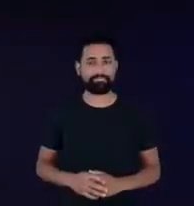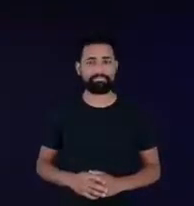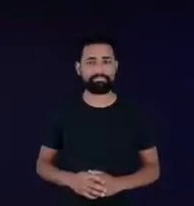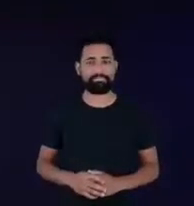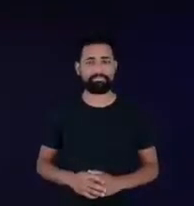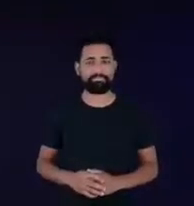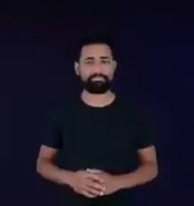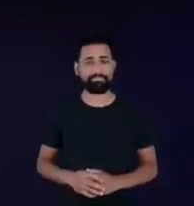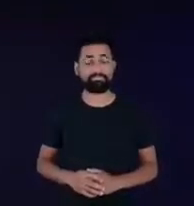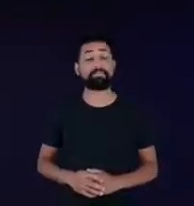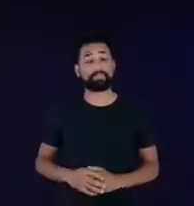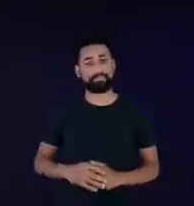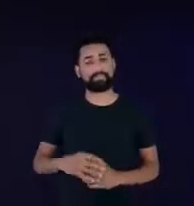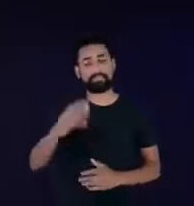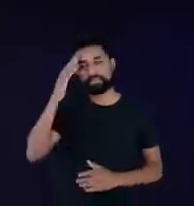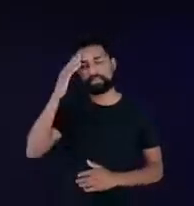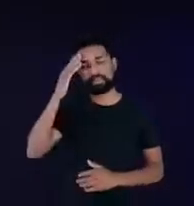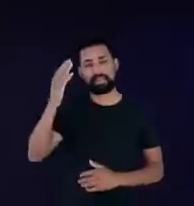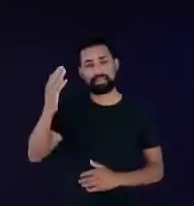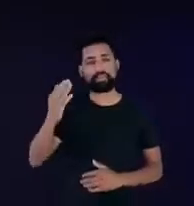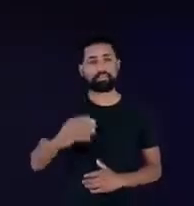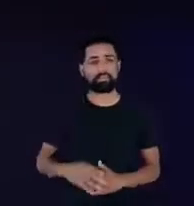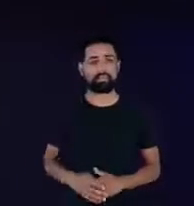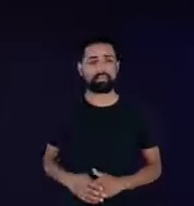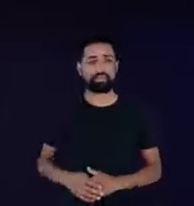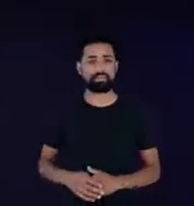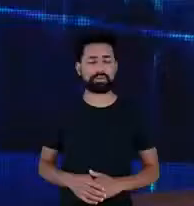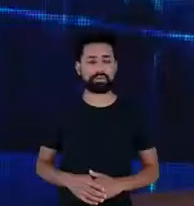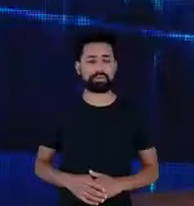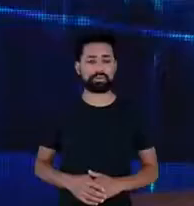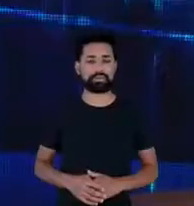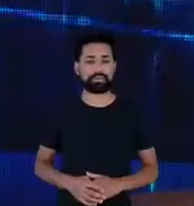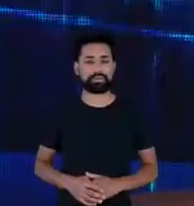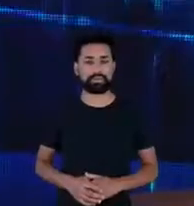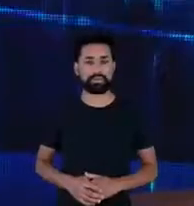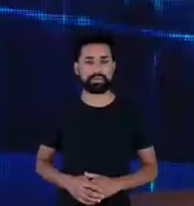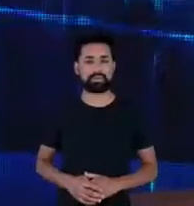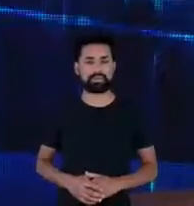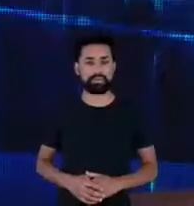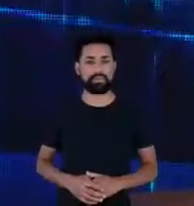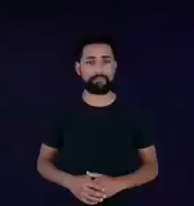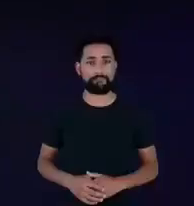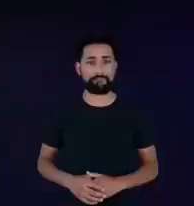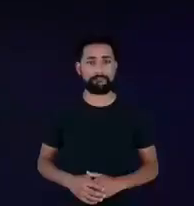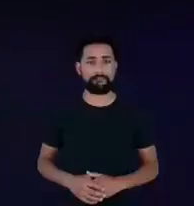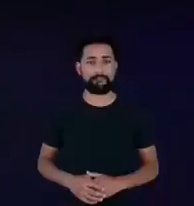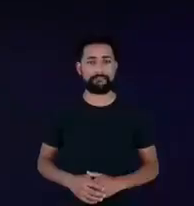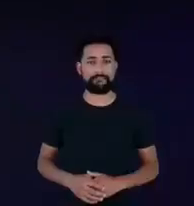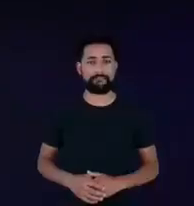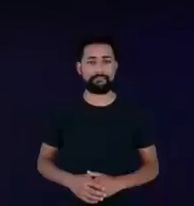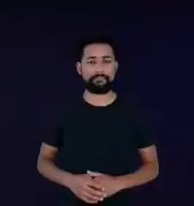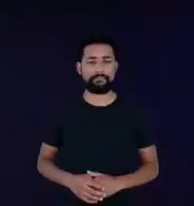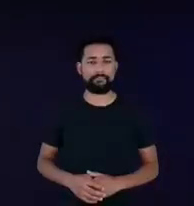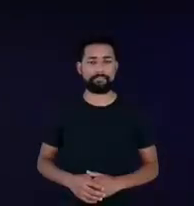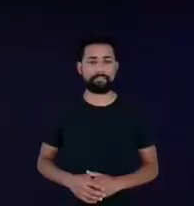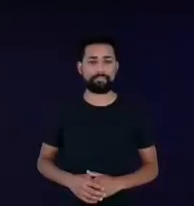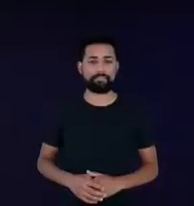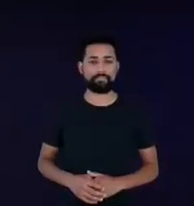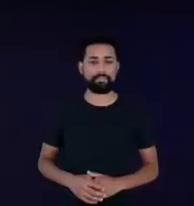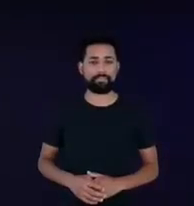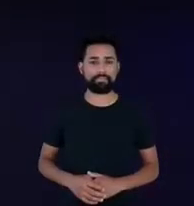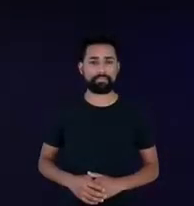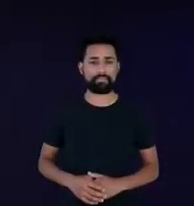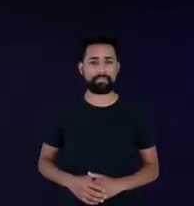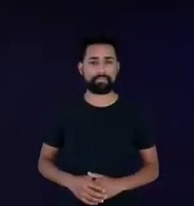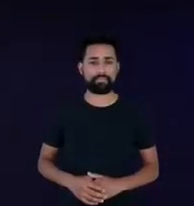Legal, muito obrigado. Queria agradecer o envio do vídeo aqui pelo Dr. Yu Jun, que agora se junta a nós aqui no painel para a